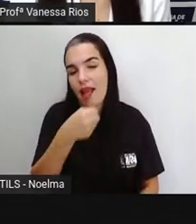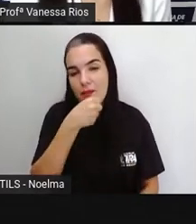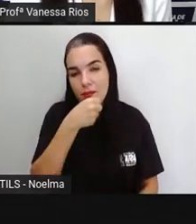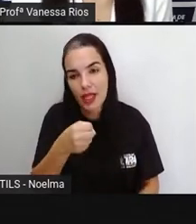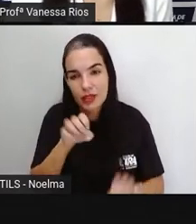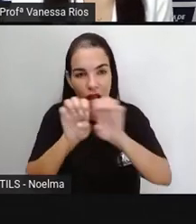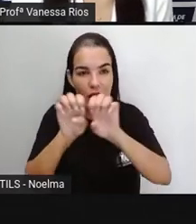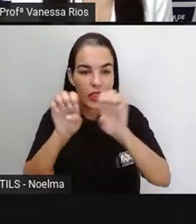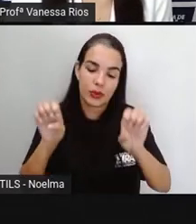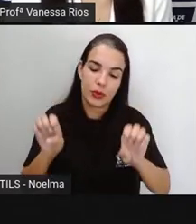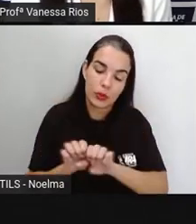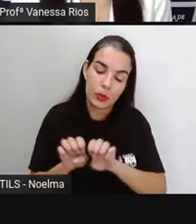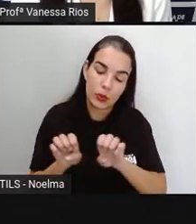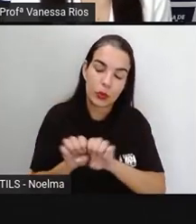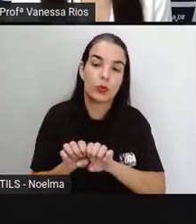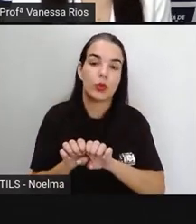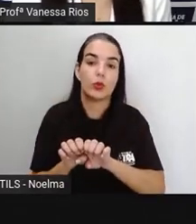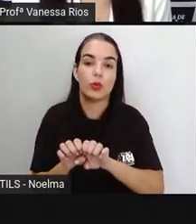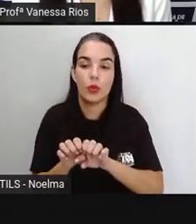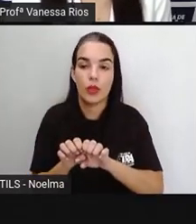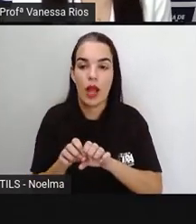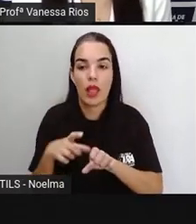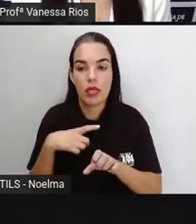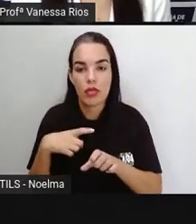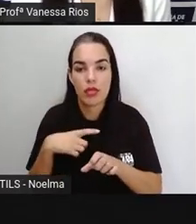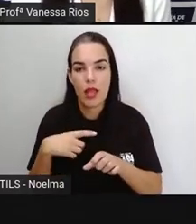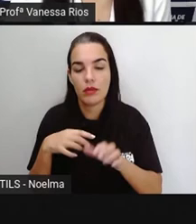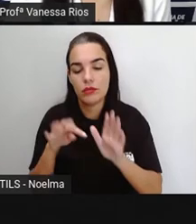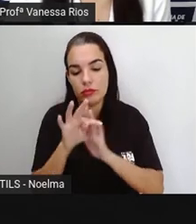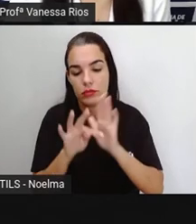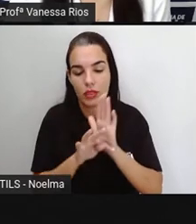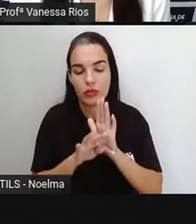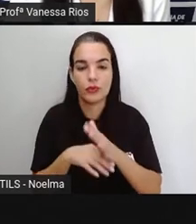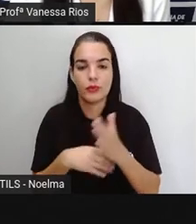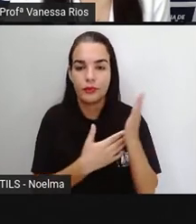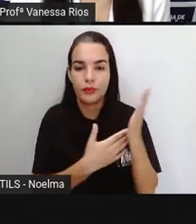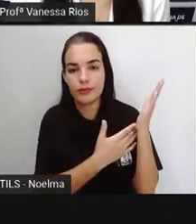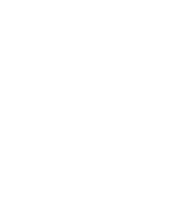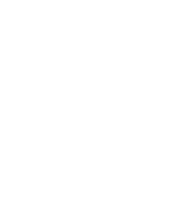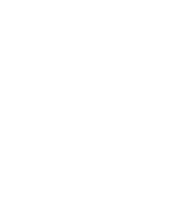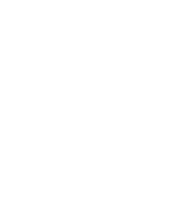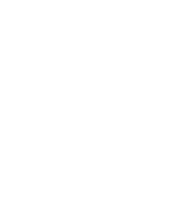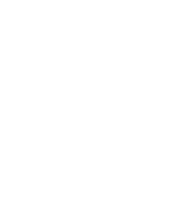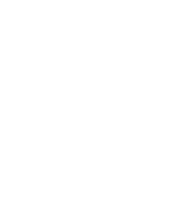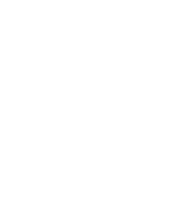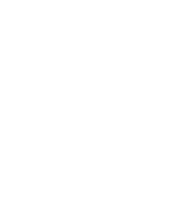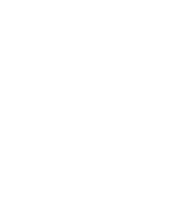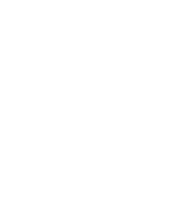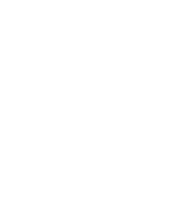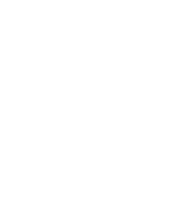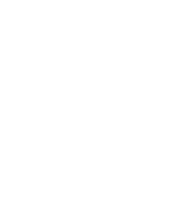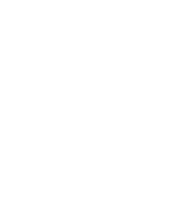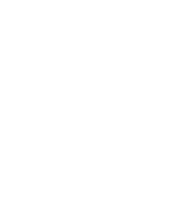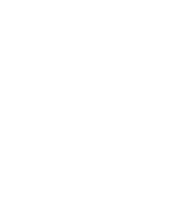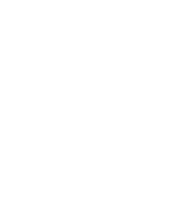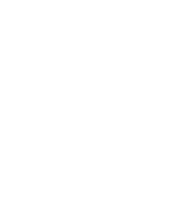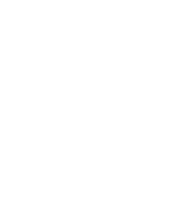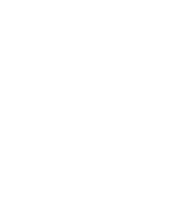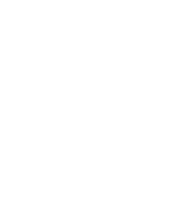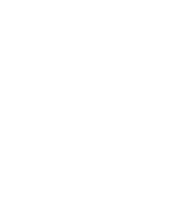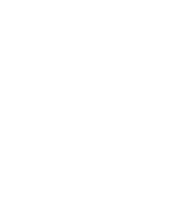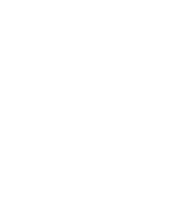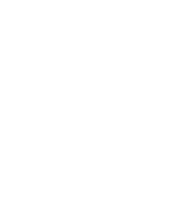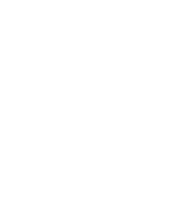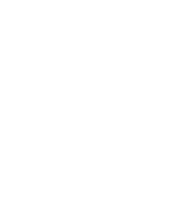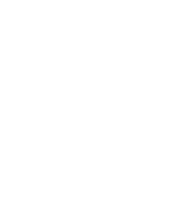estrutura que forma os textos de reportagem. Então, vamos lá. Uma auditora de água se rompeu ontem, Ana Luísa,